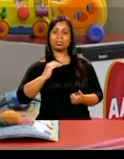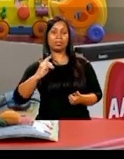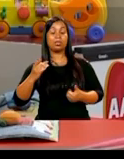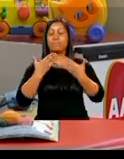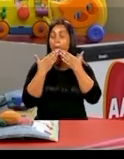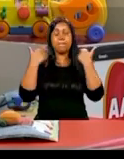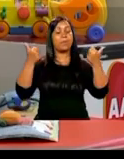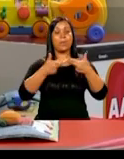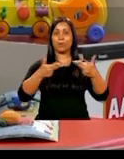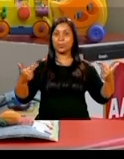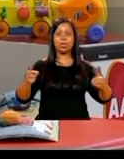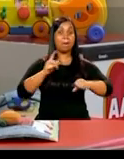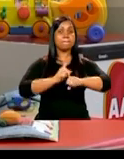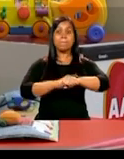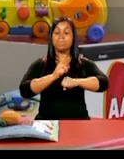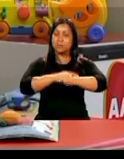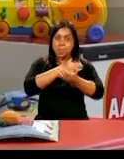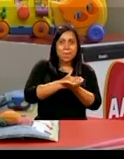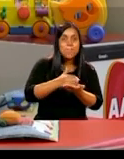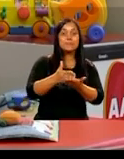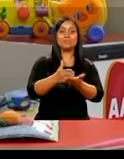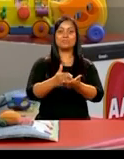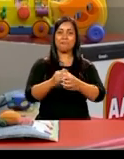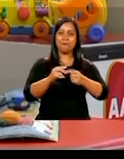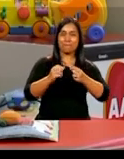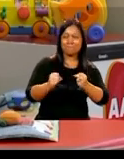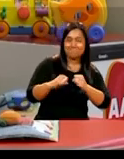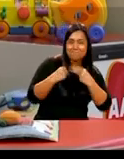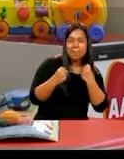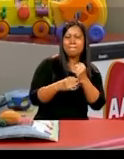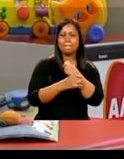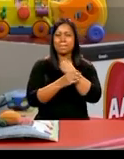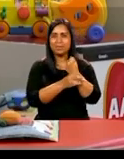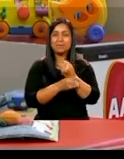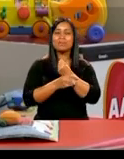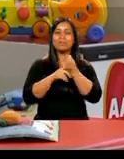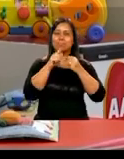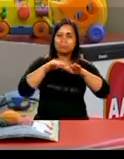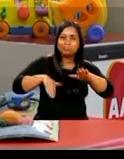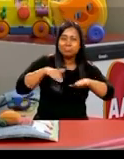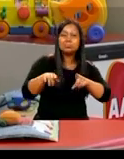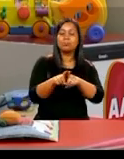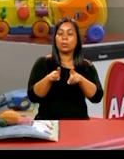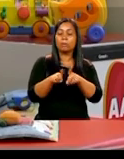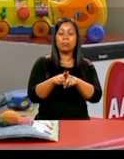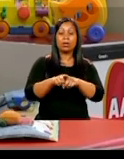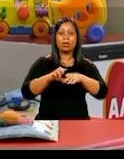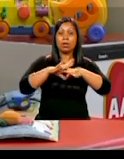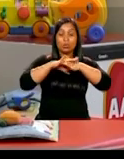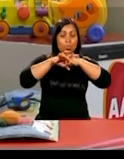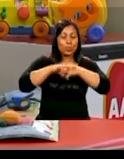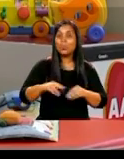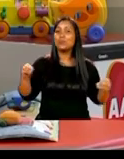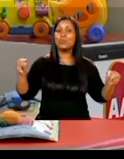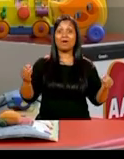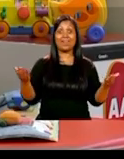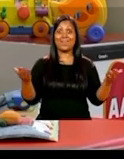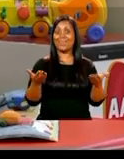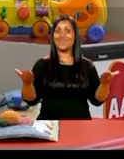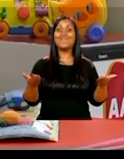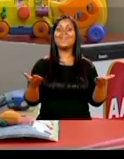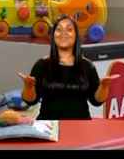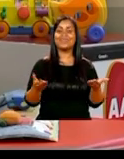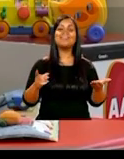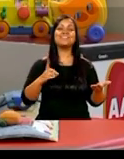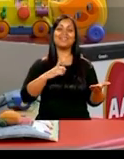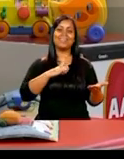coisa que apareceu, porque a partir do momento que ele começou a fazer as terapias, a hidro, a dor dele sumiu. Hoje